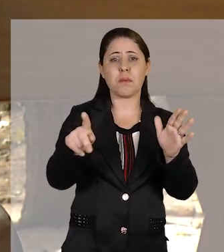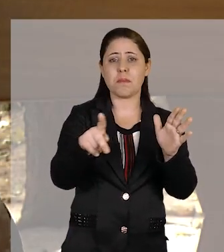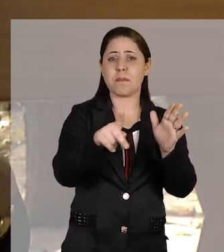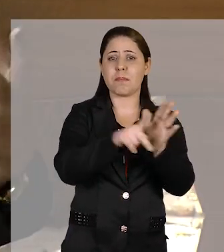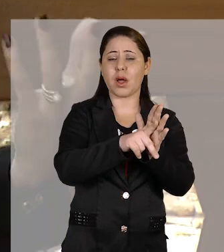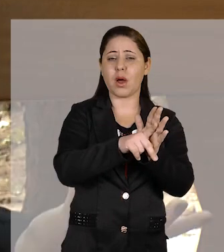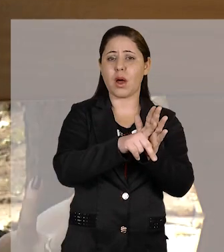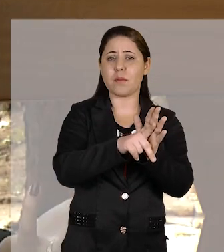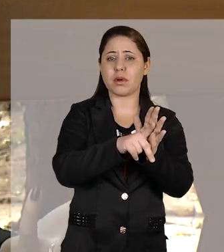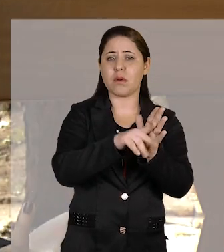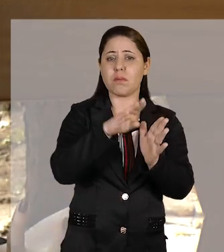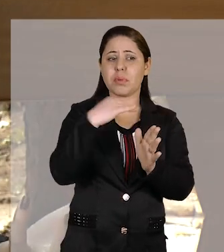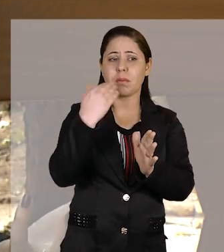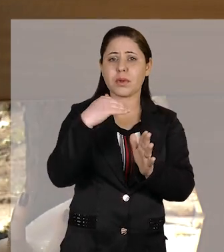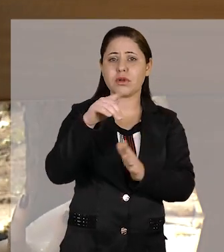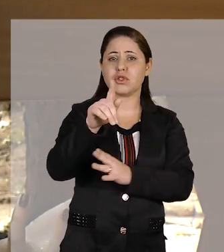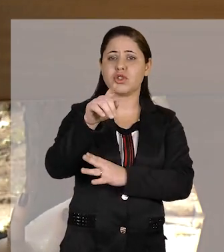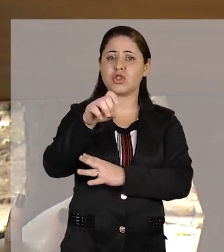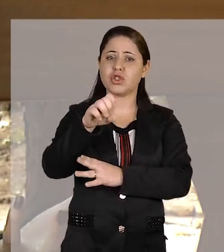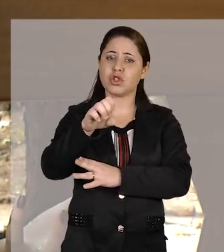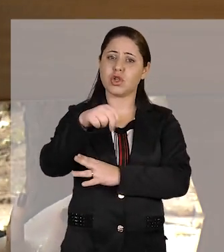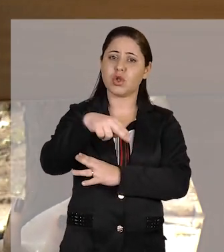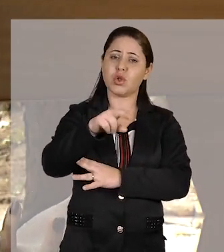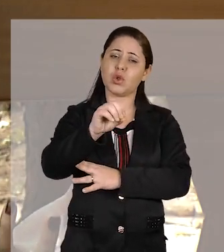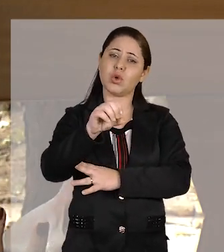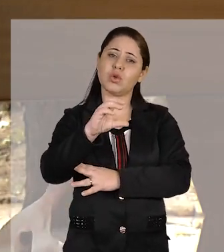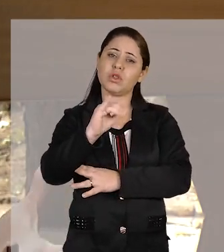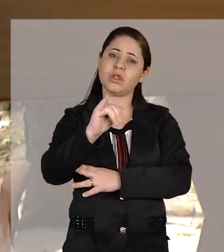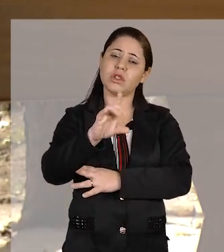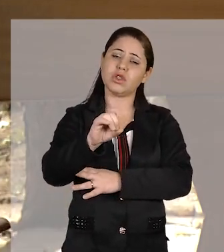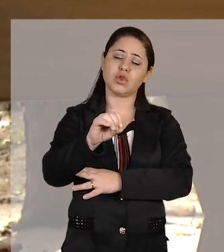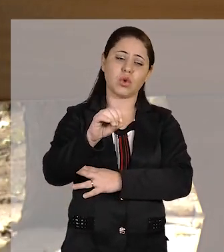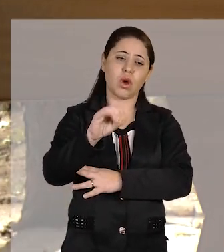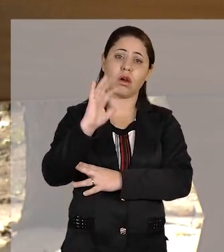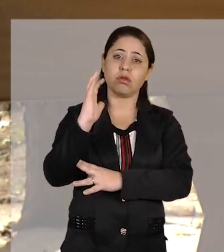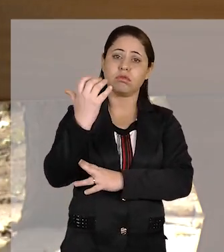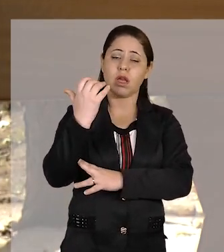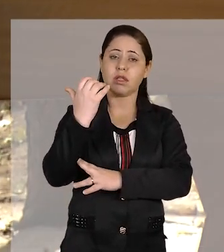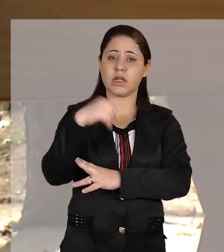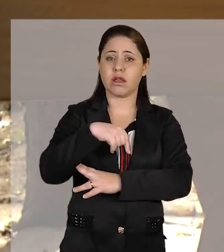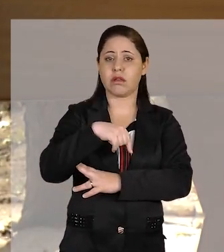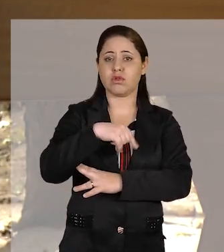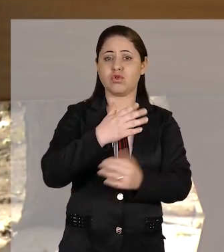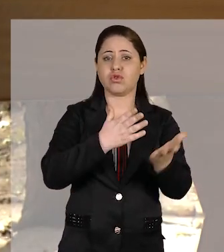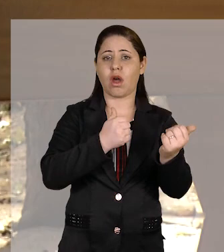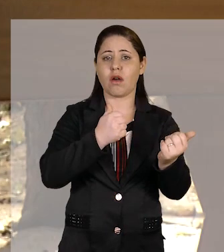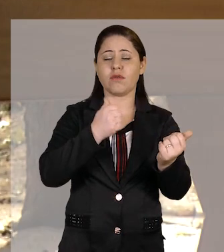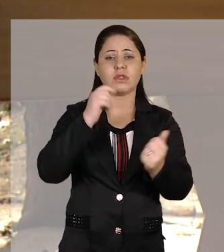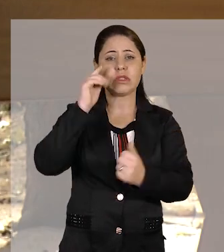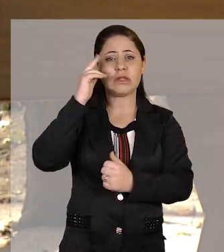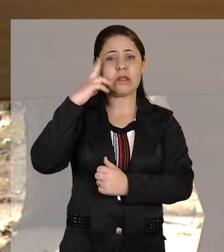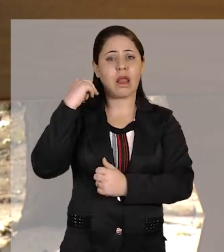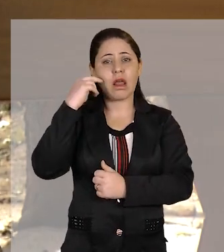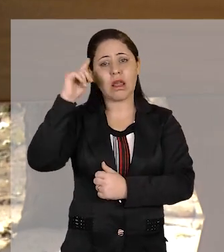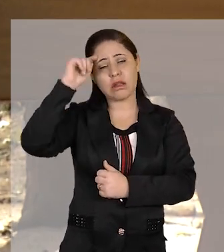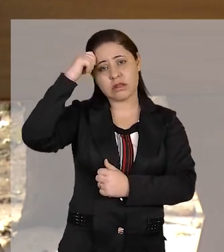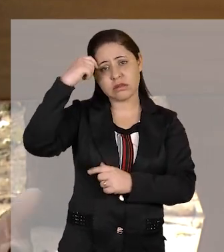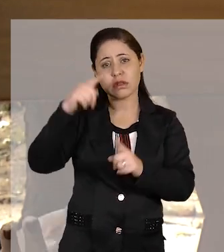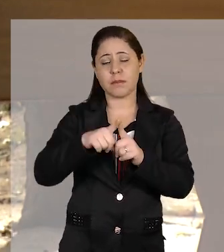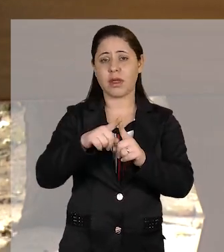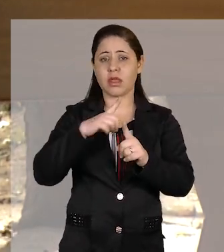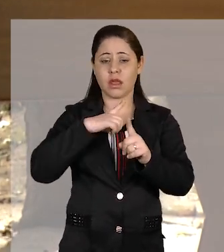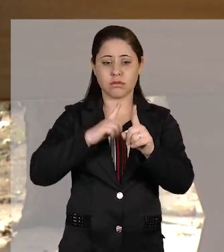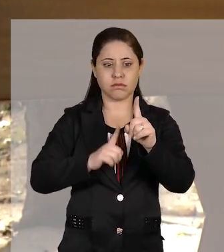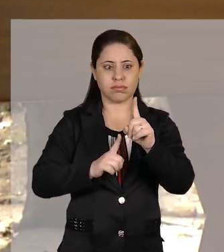próprio genocídio que acontece hoje com os jovens negros no Brasil, né, que é um país que tem uma taxa de